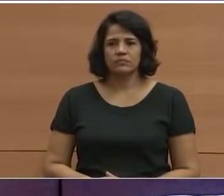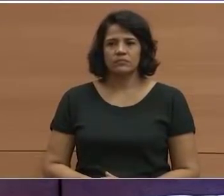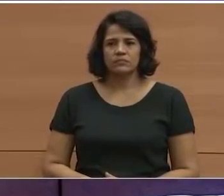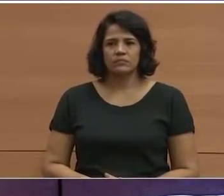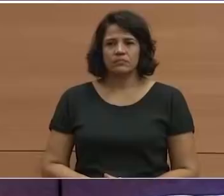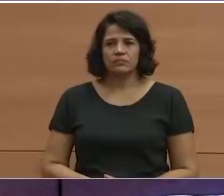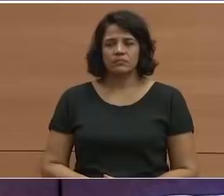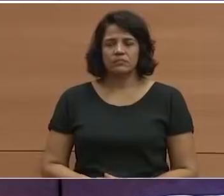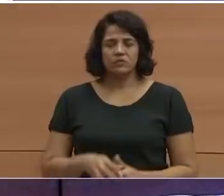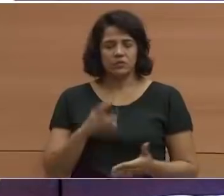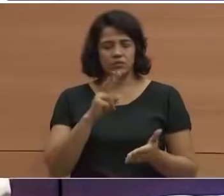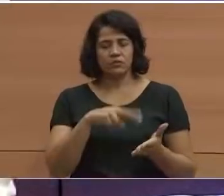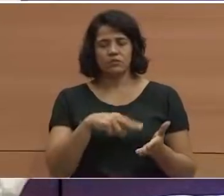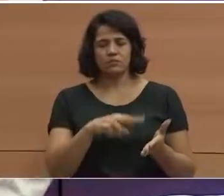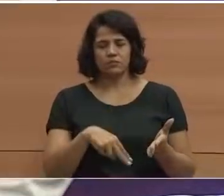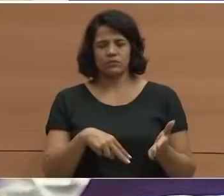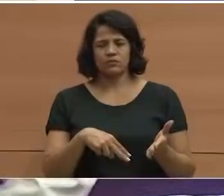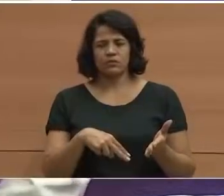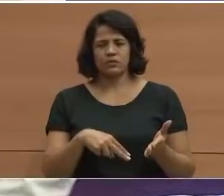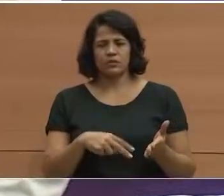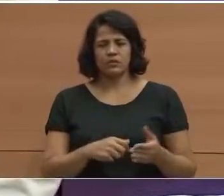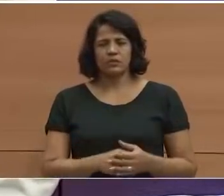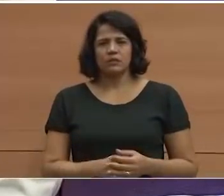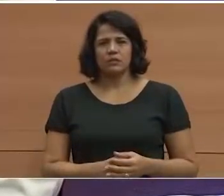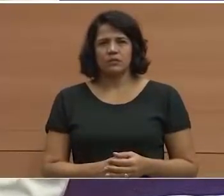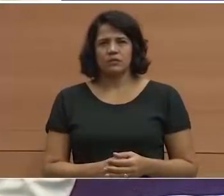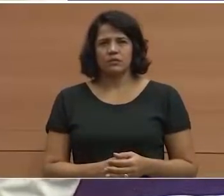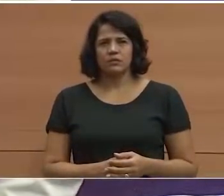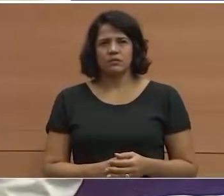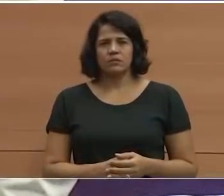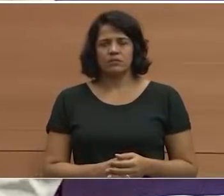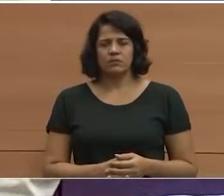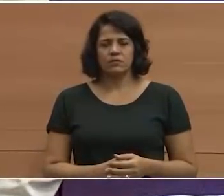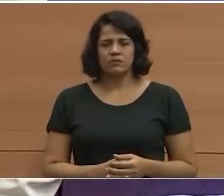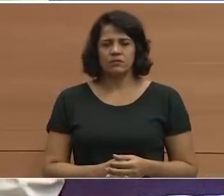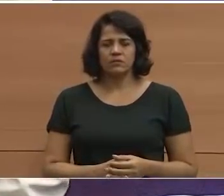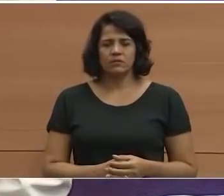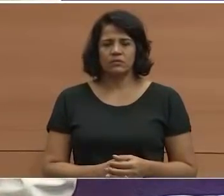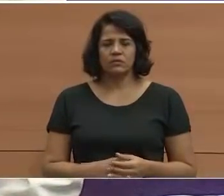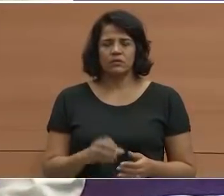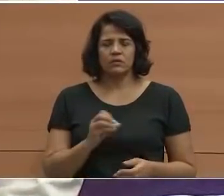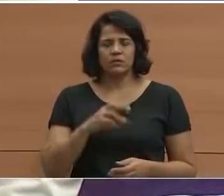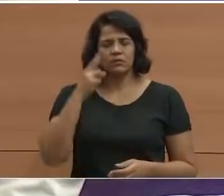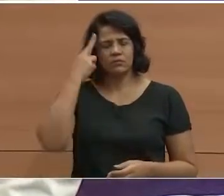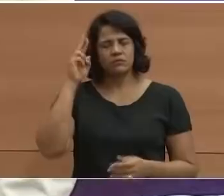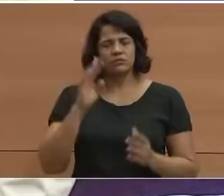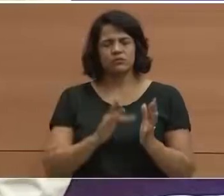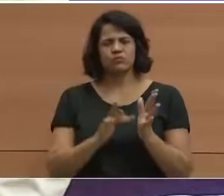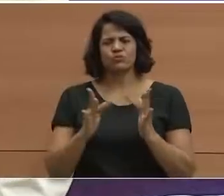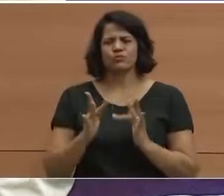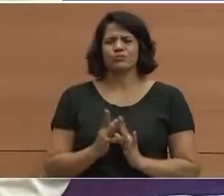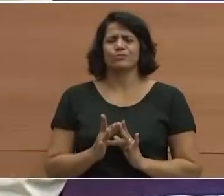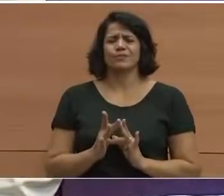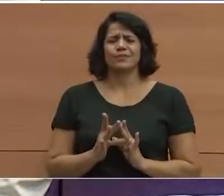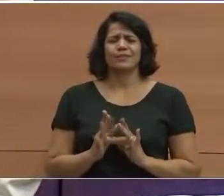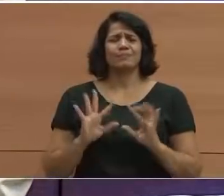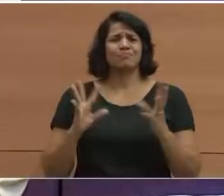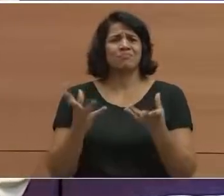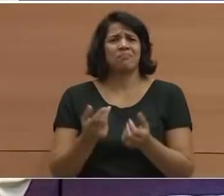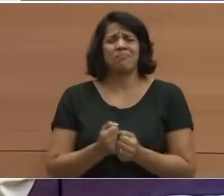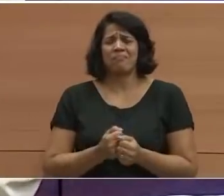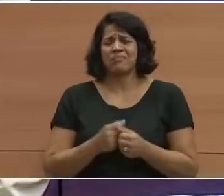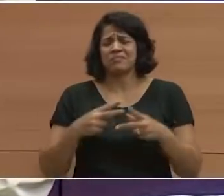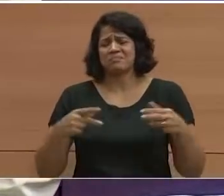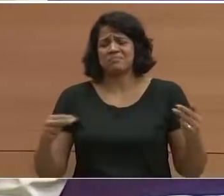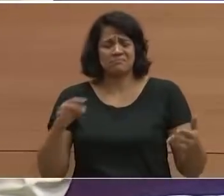eu vou ler aqui, na verdade, 17. Ó Senhor Jesus. Tanta coisa para ler, né? Eu